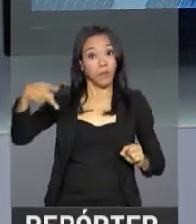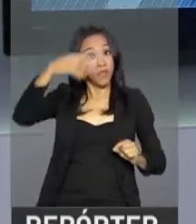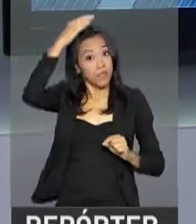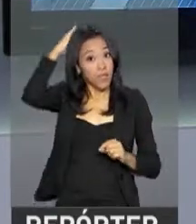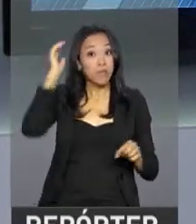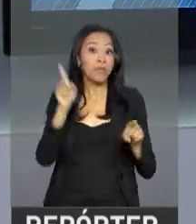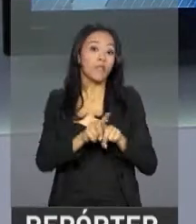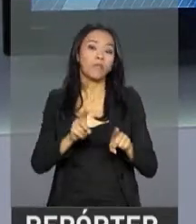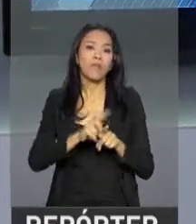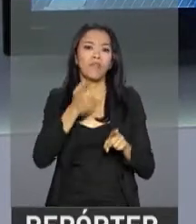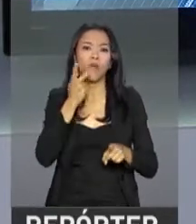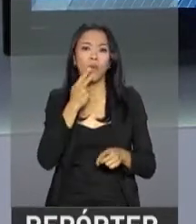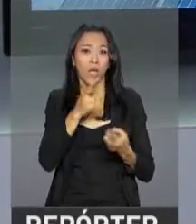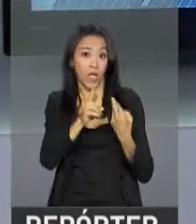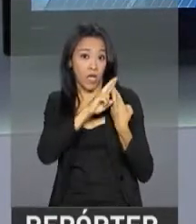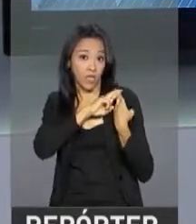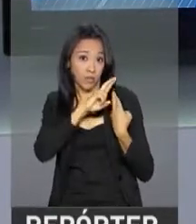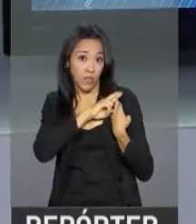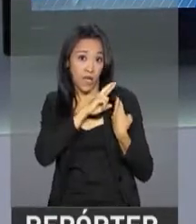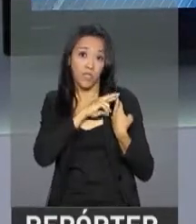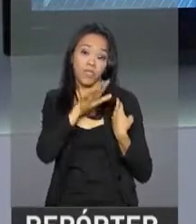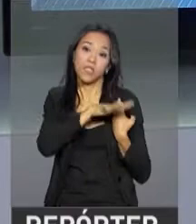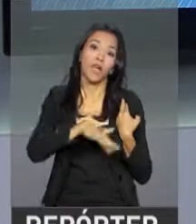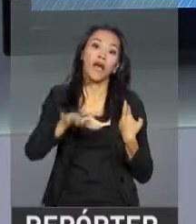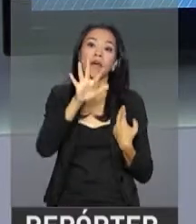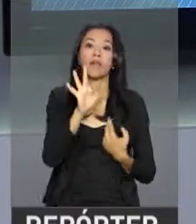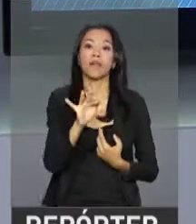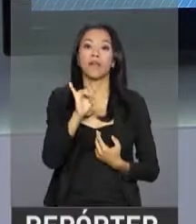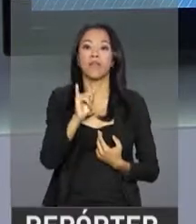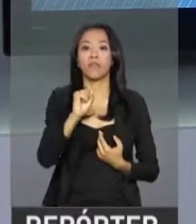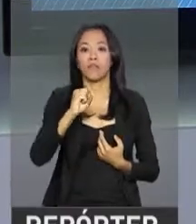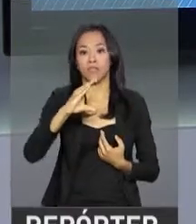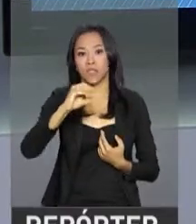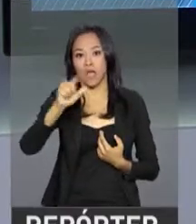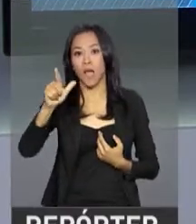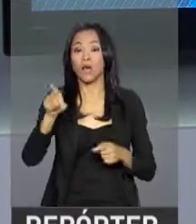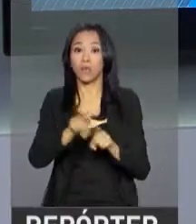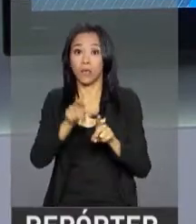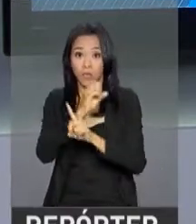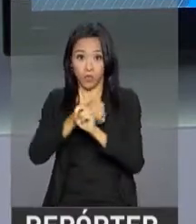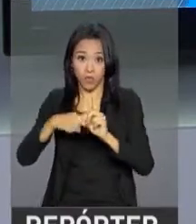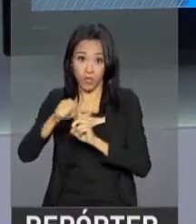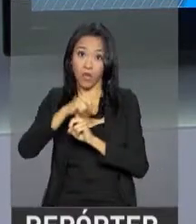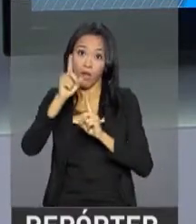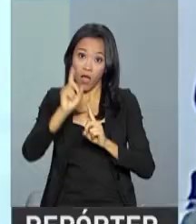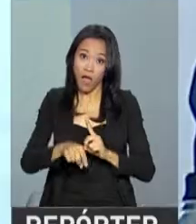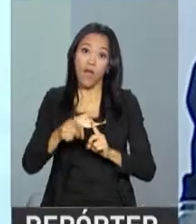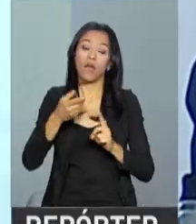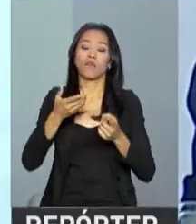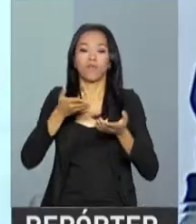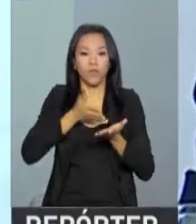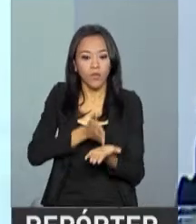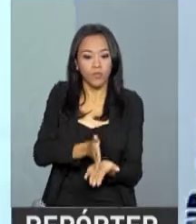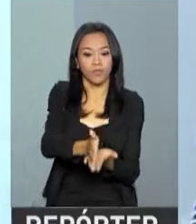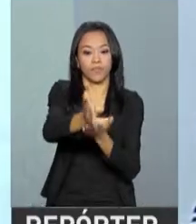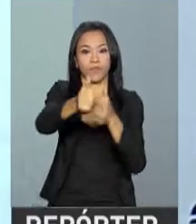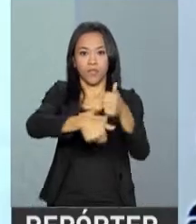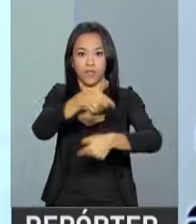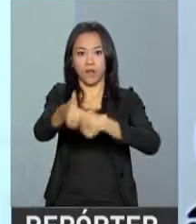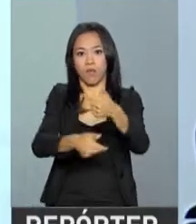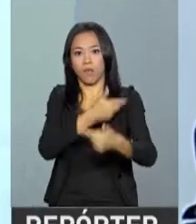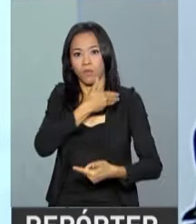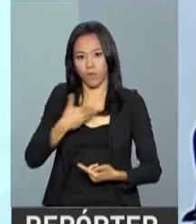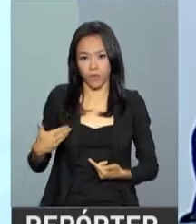destacou que as responsabilidades fiscal e social foram diretrizes do governo de um lado a